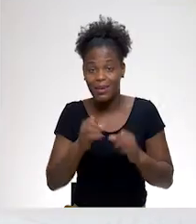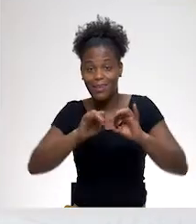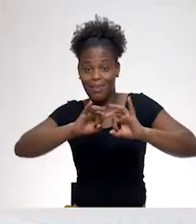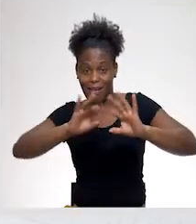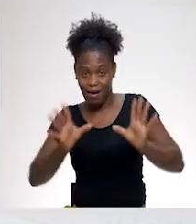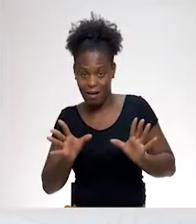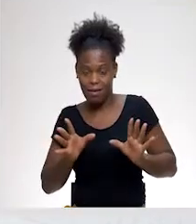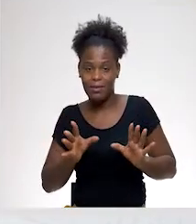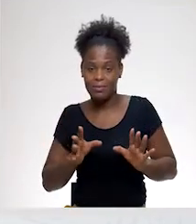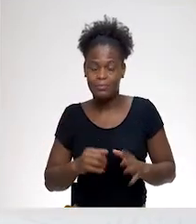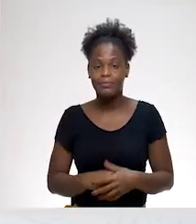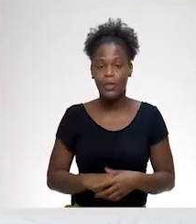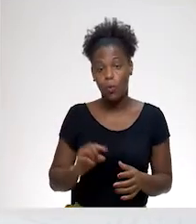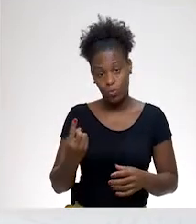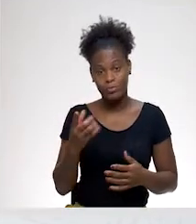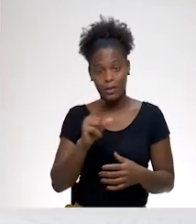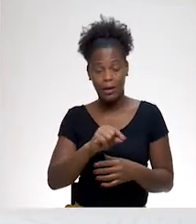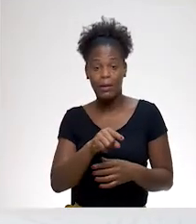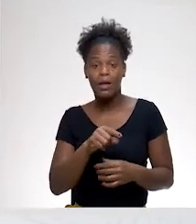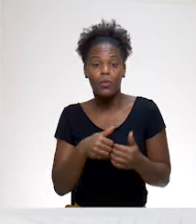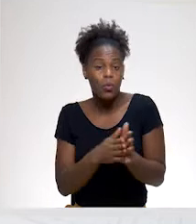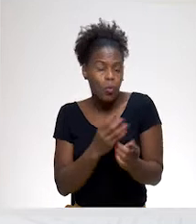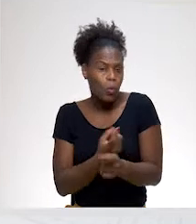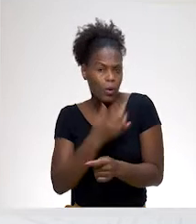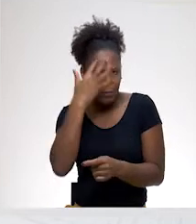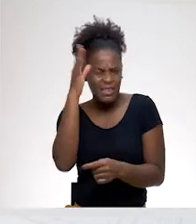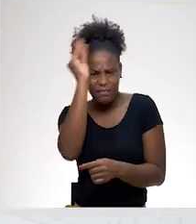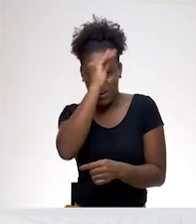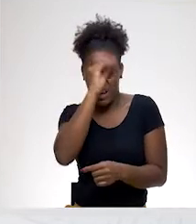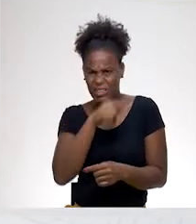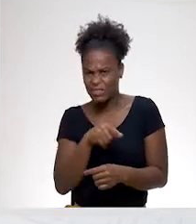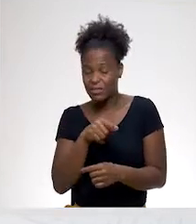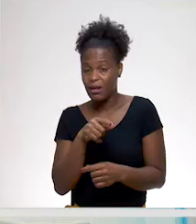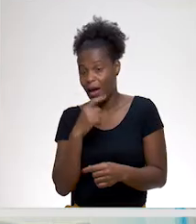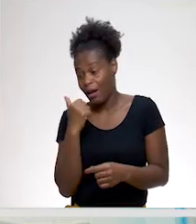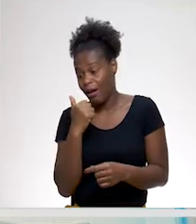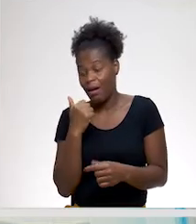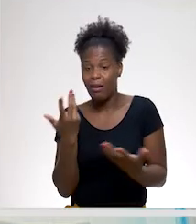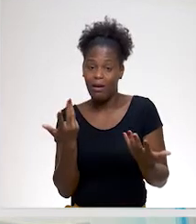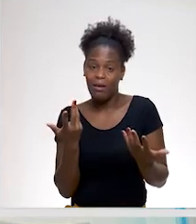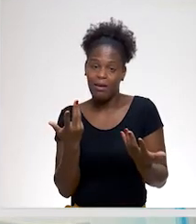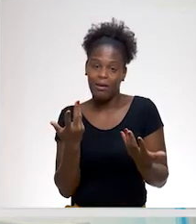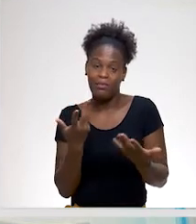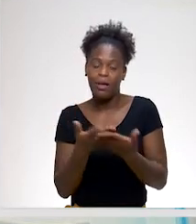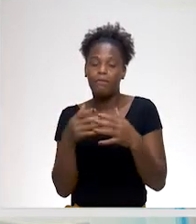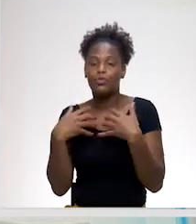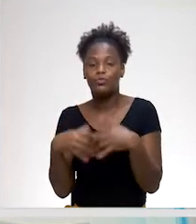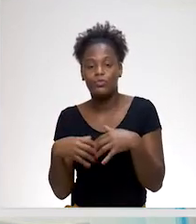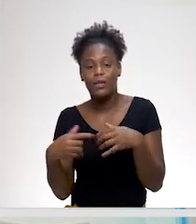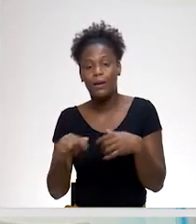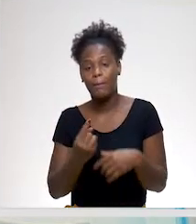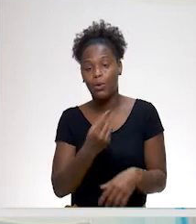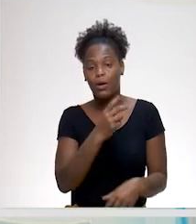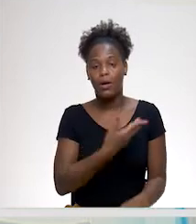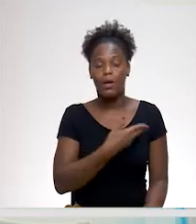certezas claras e distintas. Tudo que parecia falso foi sujeito, então, à